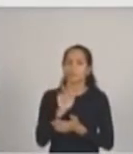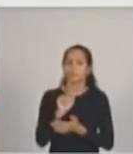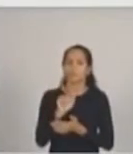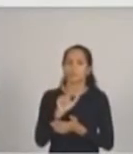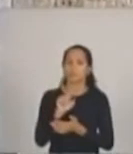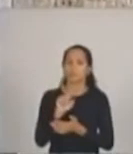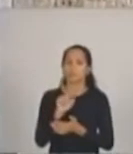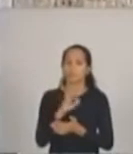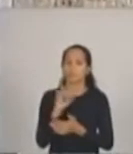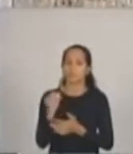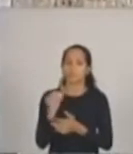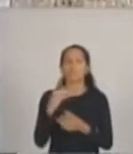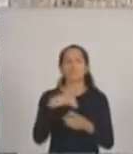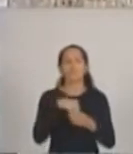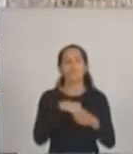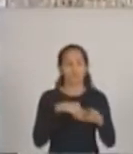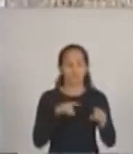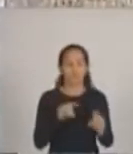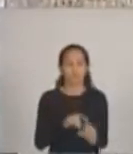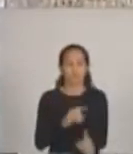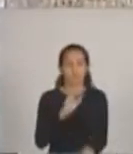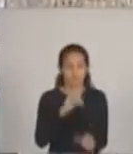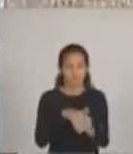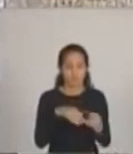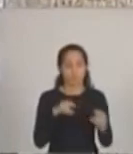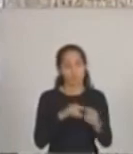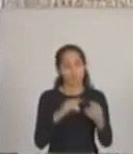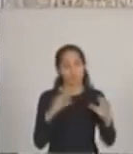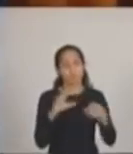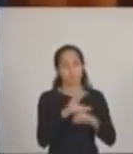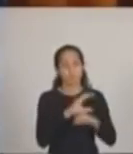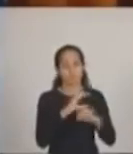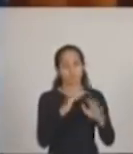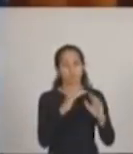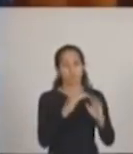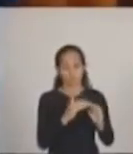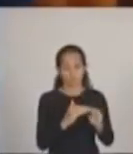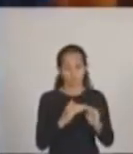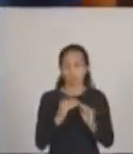voto pela constitucionalidade do presente projeto, deputado. Deputado Janete Sá.